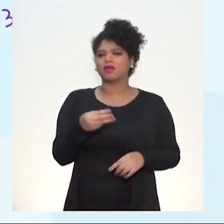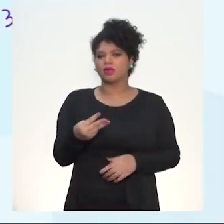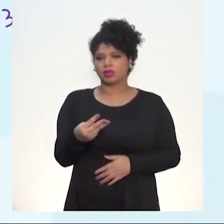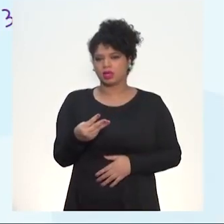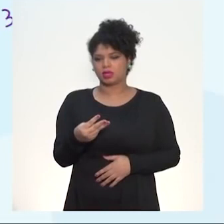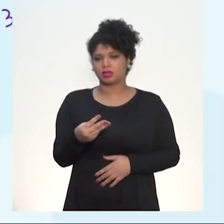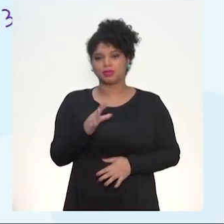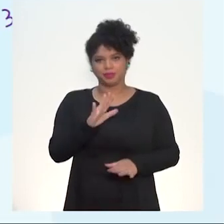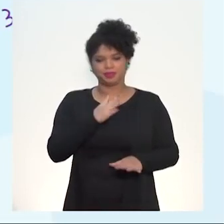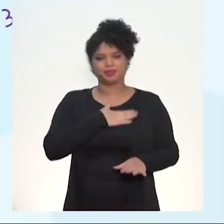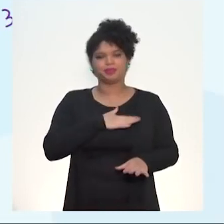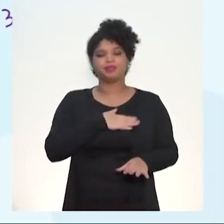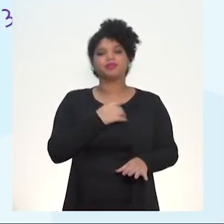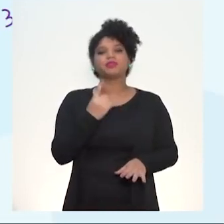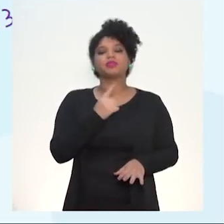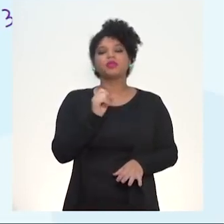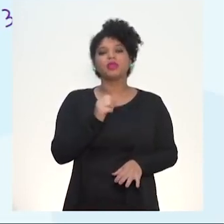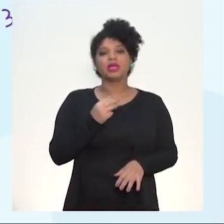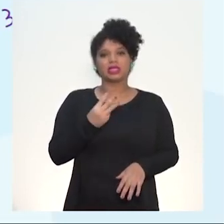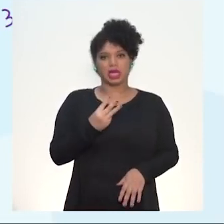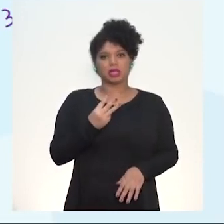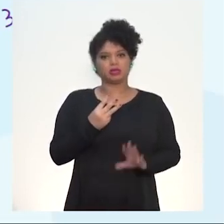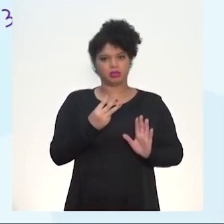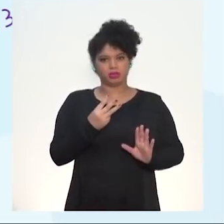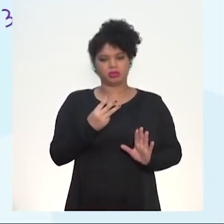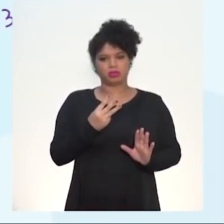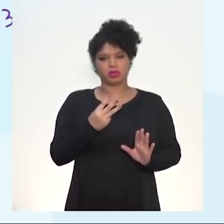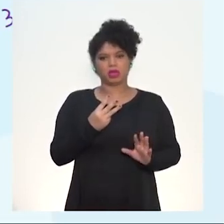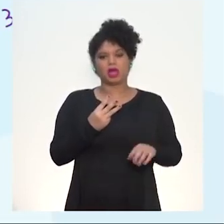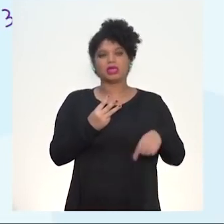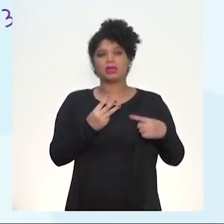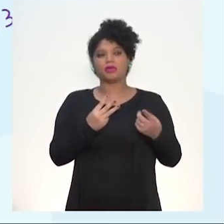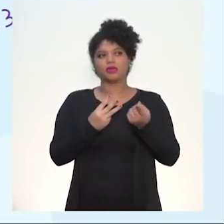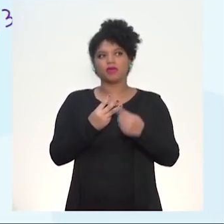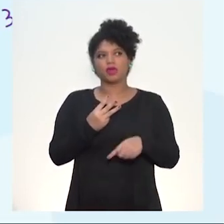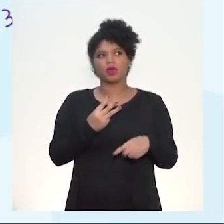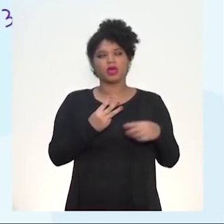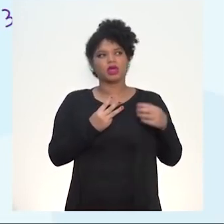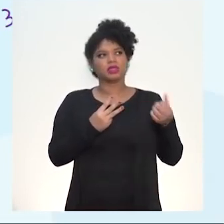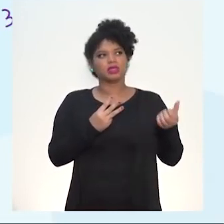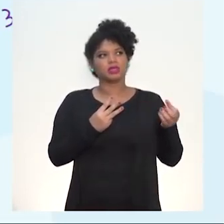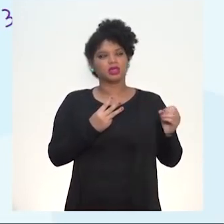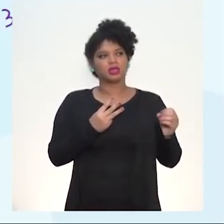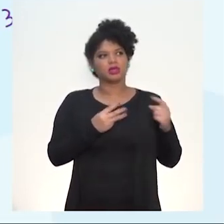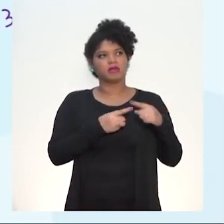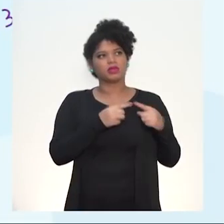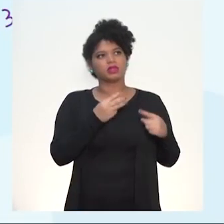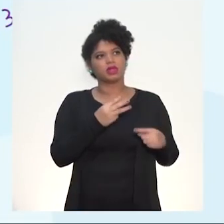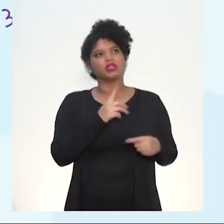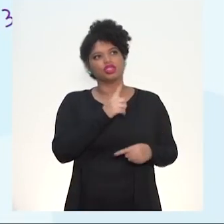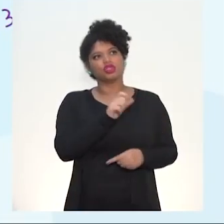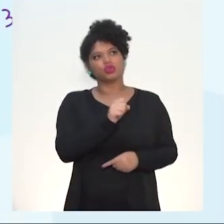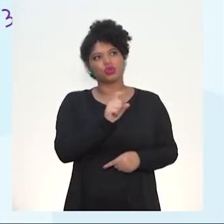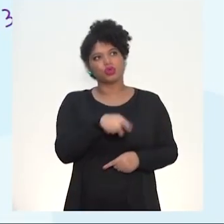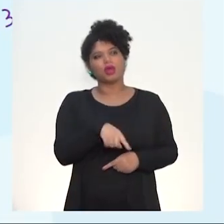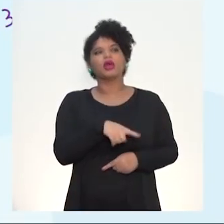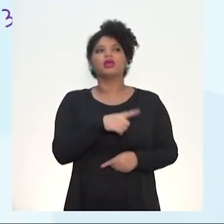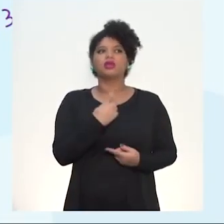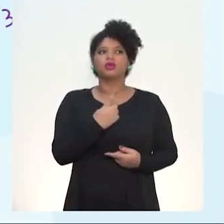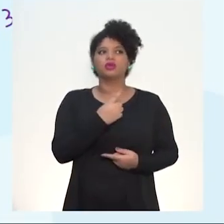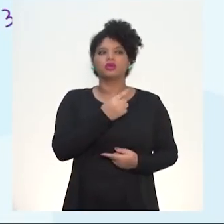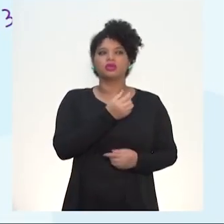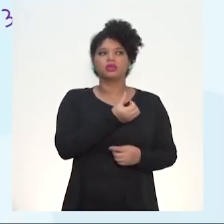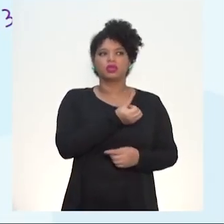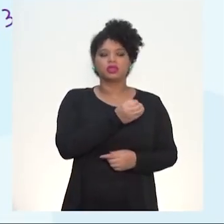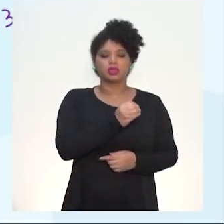60 vezes 3 e vou pôr uma casa decimal. 60 vezes 3, dá para fazer 6 vezes 3, que é 18. Então, 60 vezes 3 vai